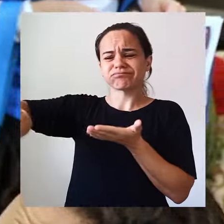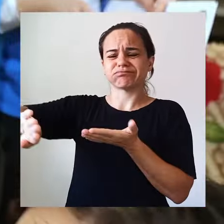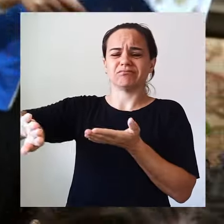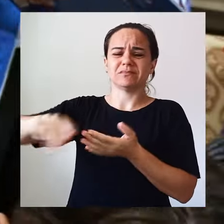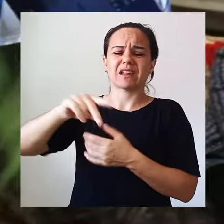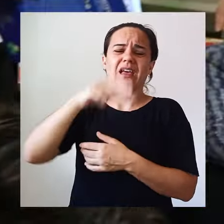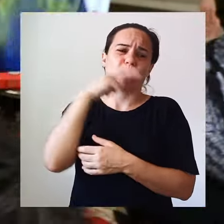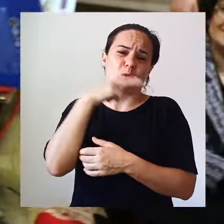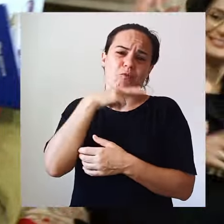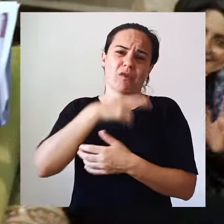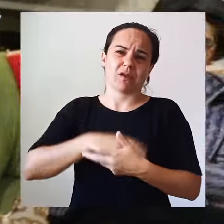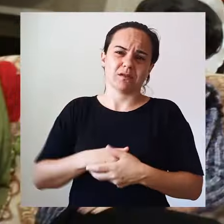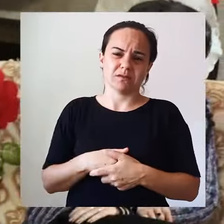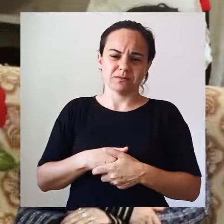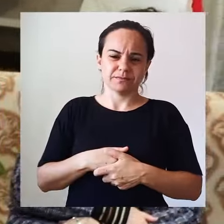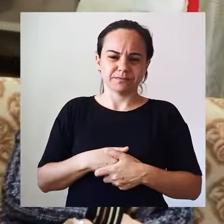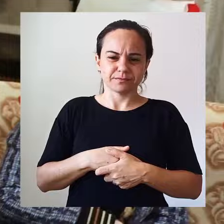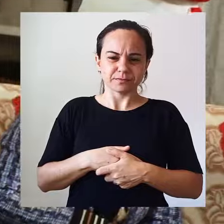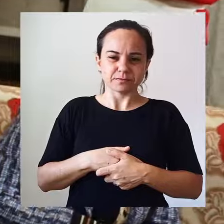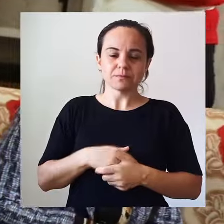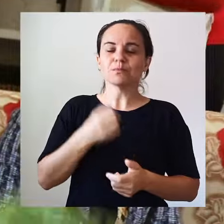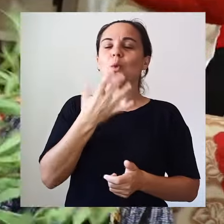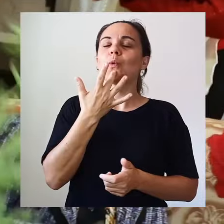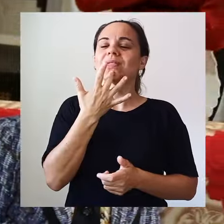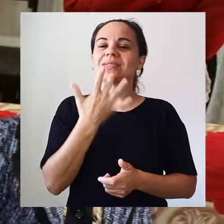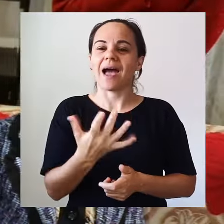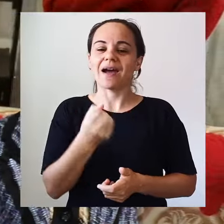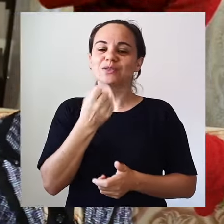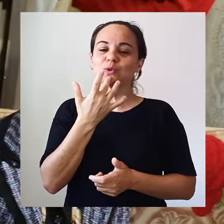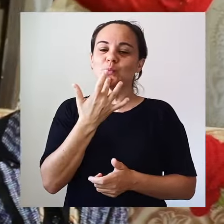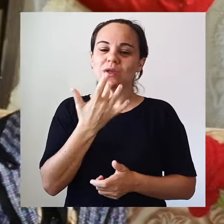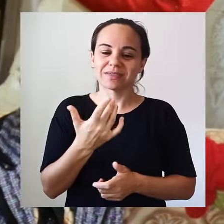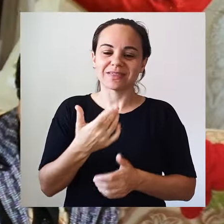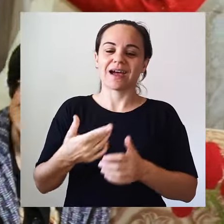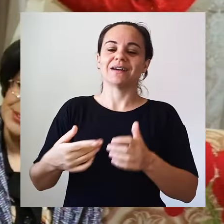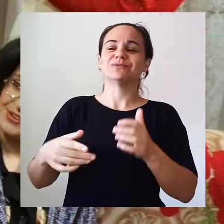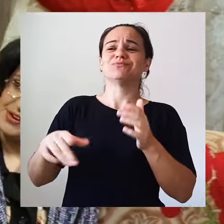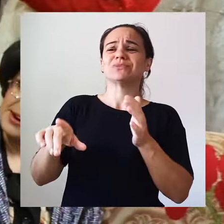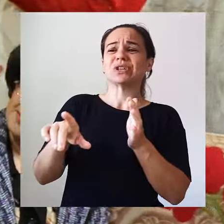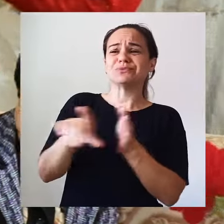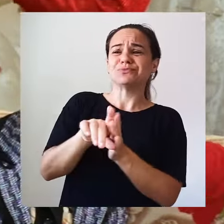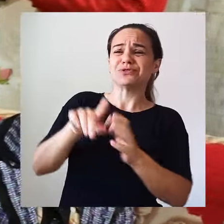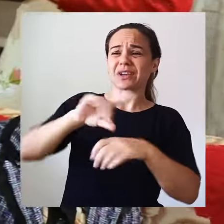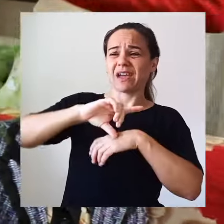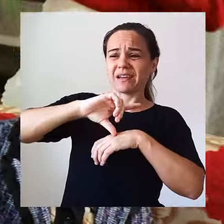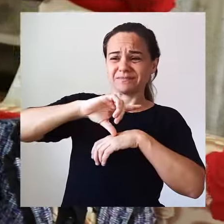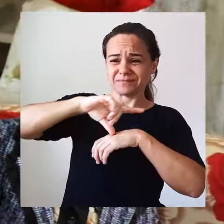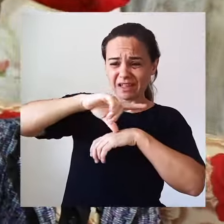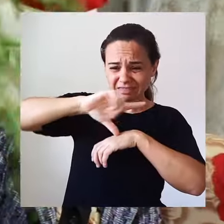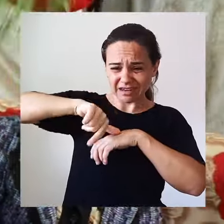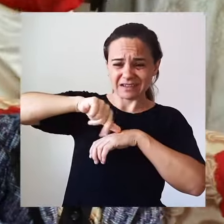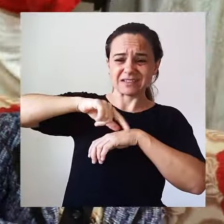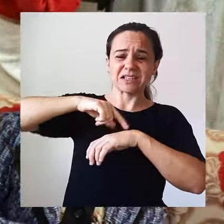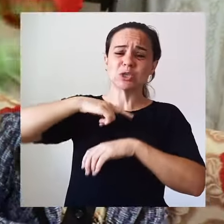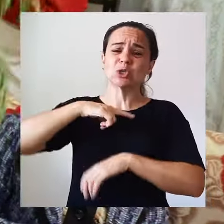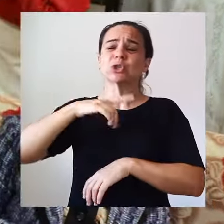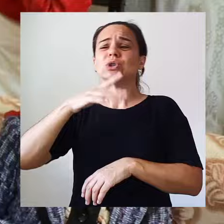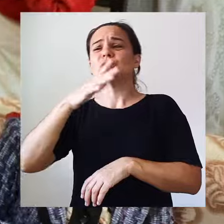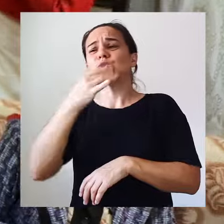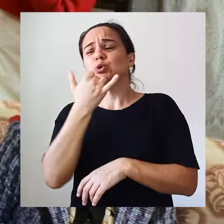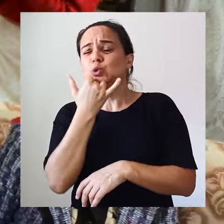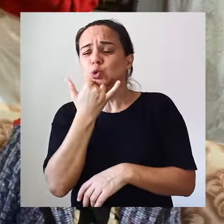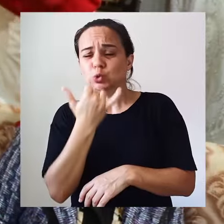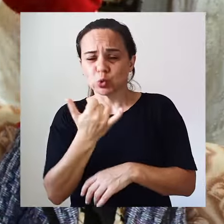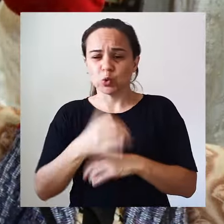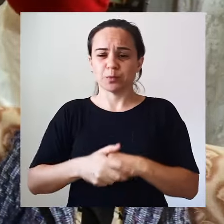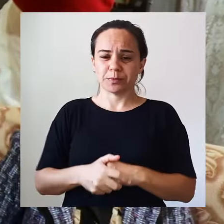Boa tarde, tô atrasada. Cheguei atrasada, desculpa, amada, tá? Nair, te trouxe a muda